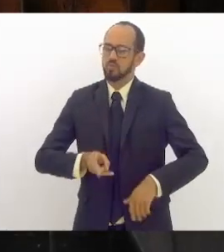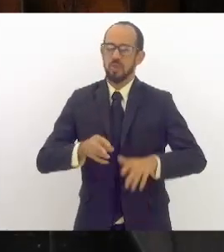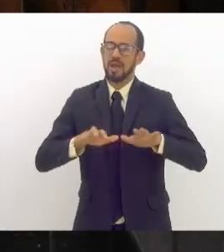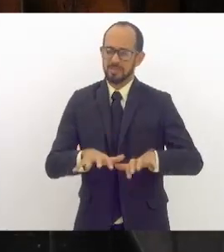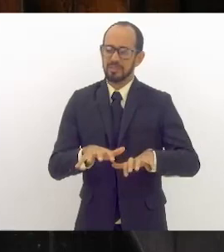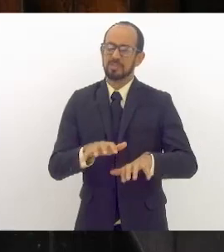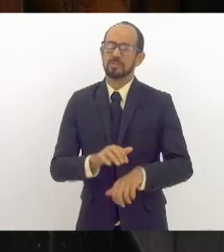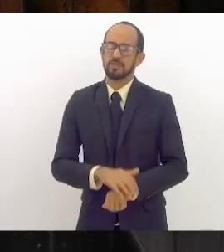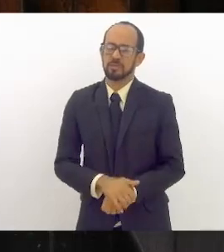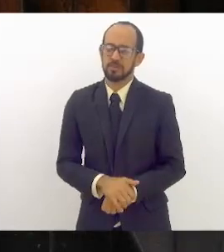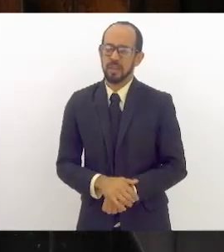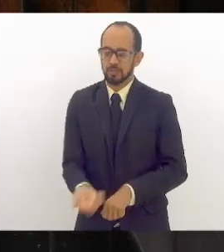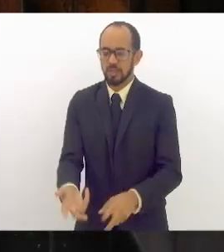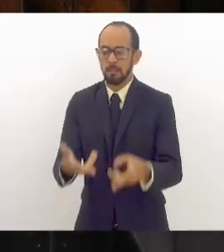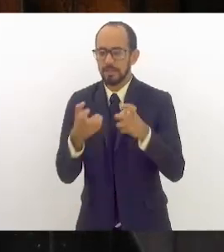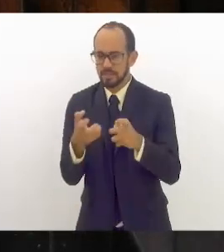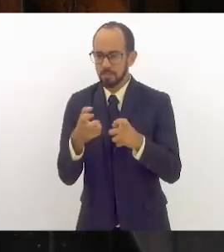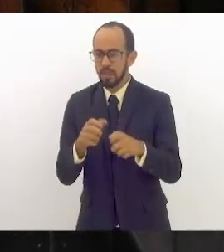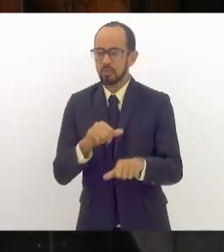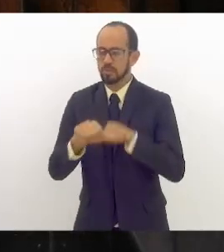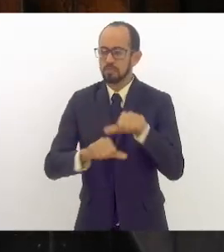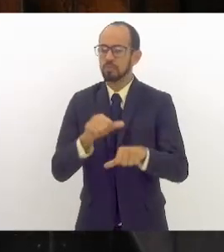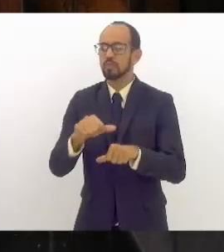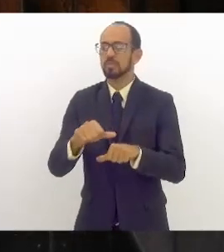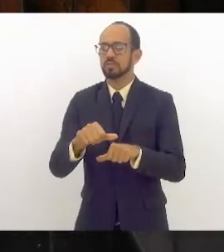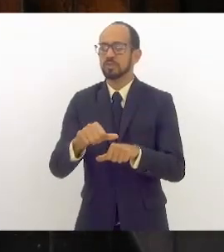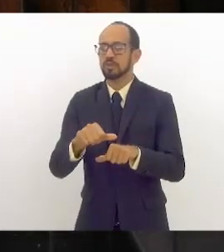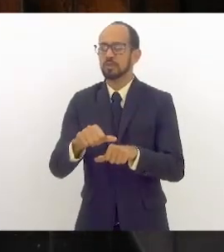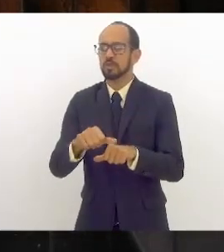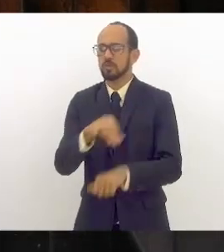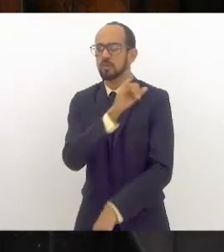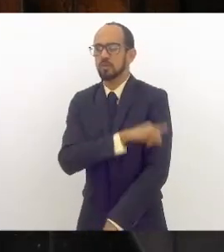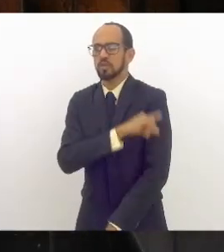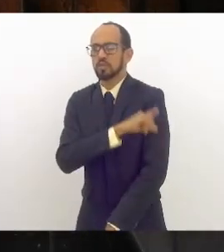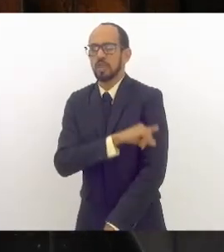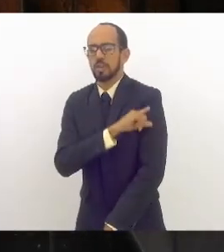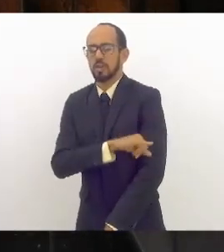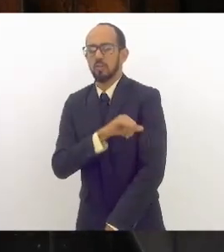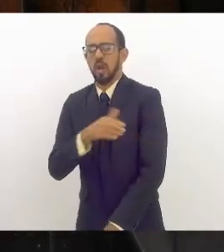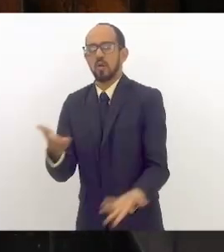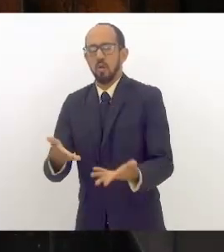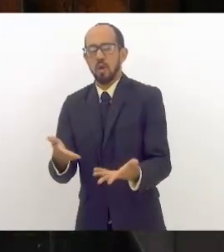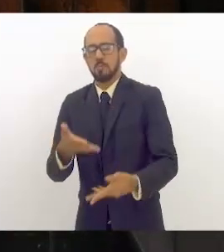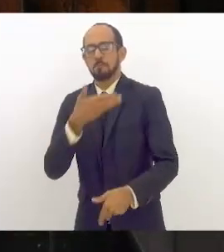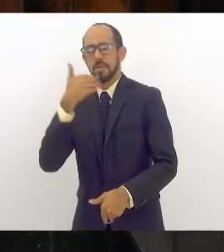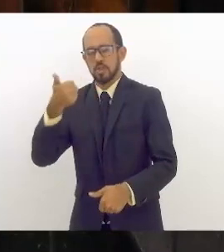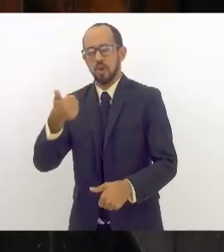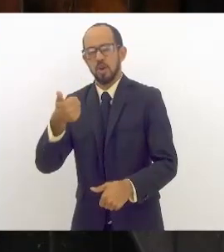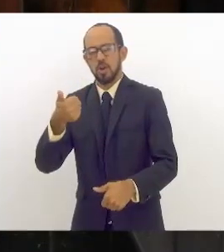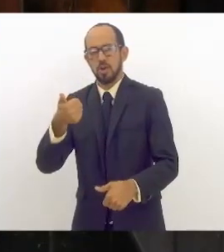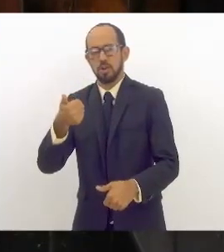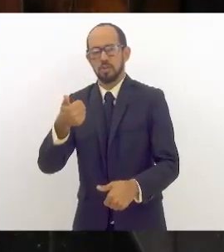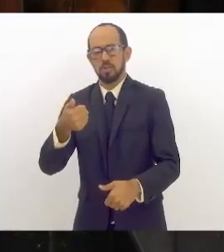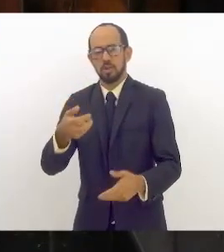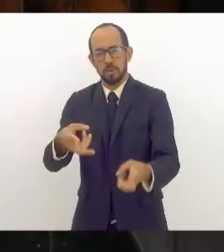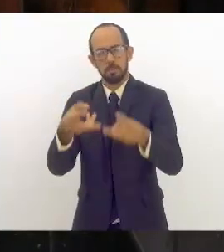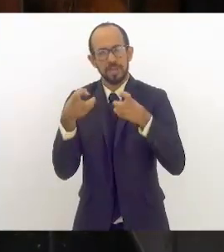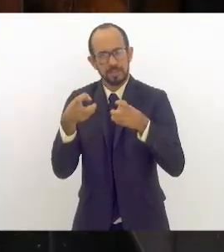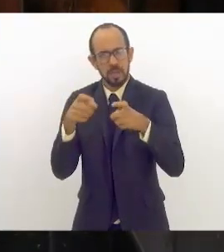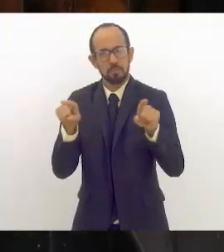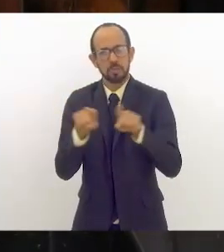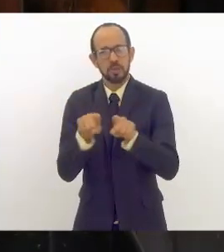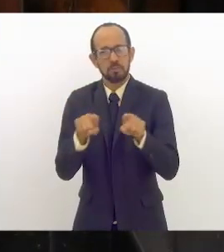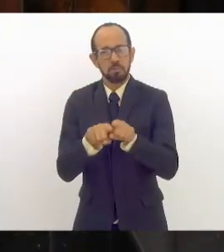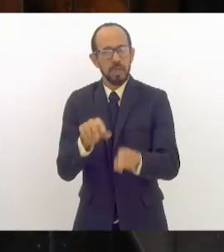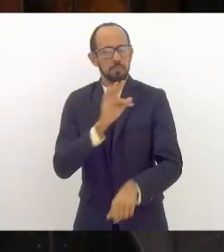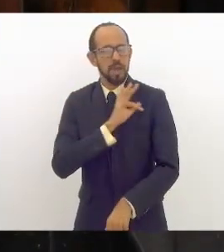a gente tá vendo essa virada a gente tá vendo o Rio de Janeiro muito melhor a gente tá vendo uma deputada